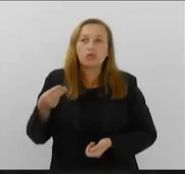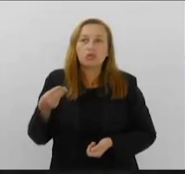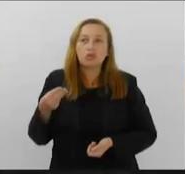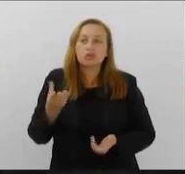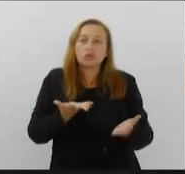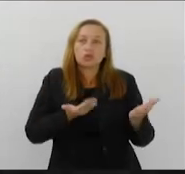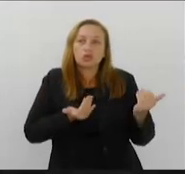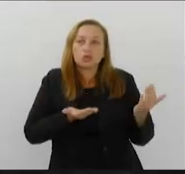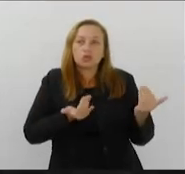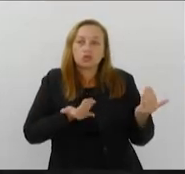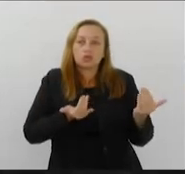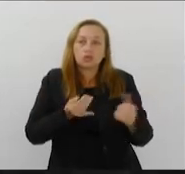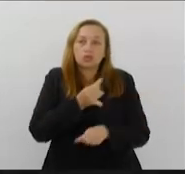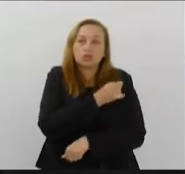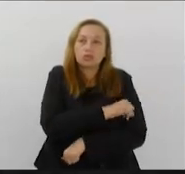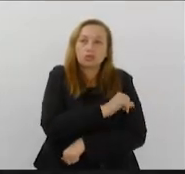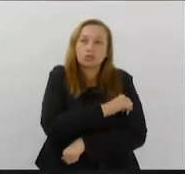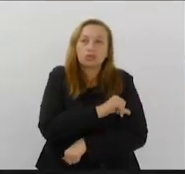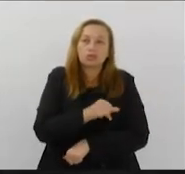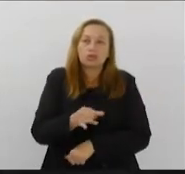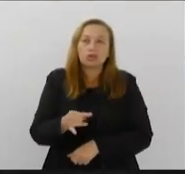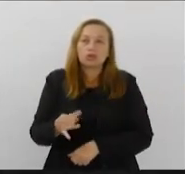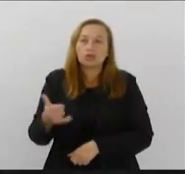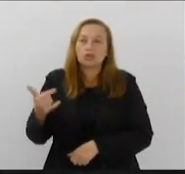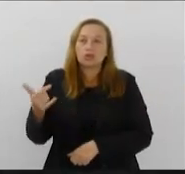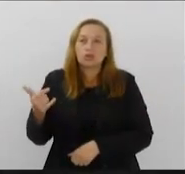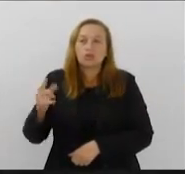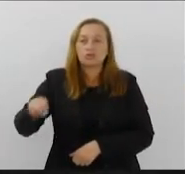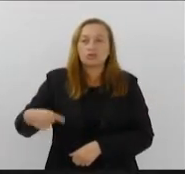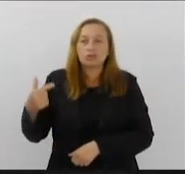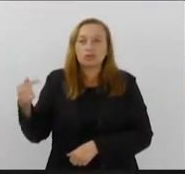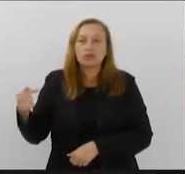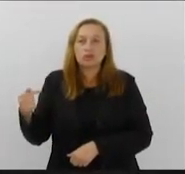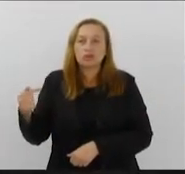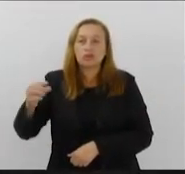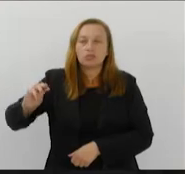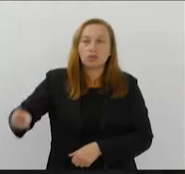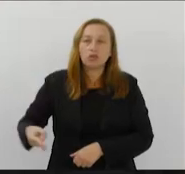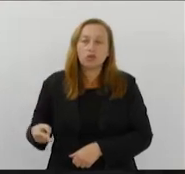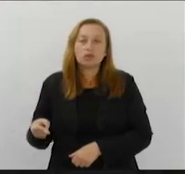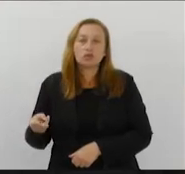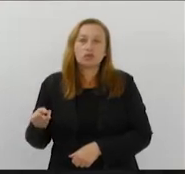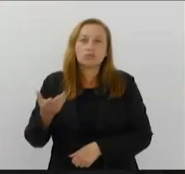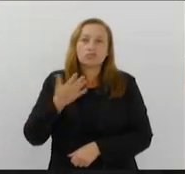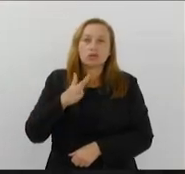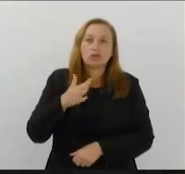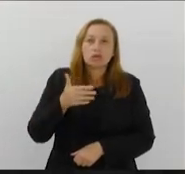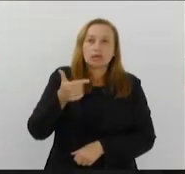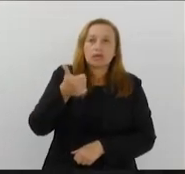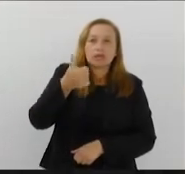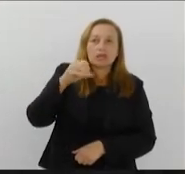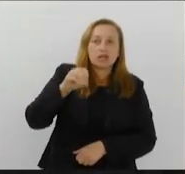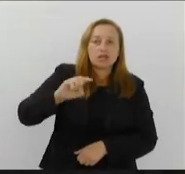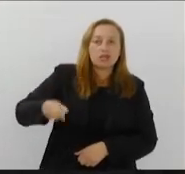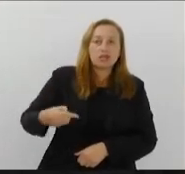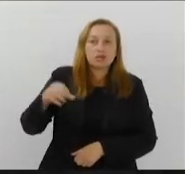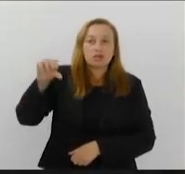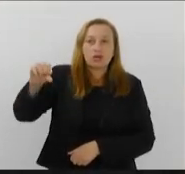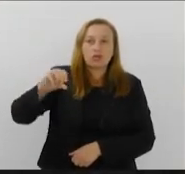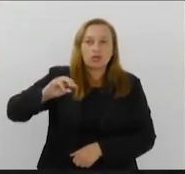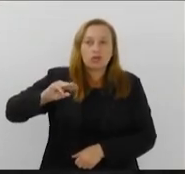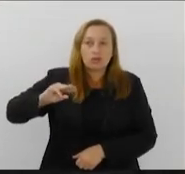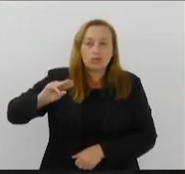de jovens no Rio de Janeiro. Desses 12,7 milhões, cerca de 10,9 milhões